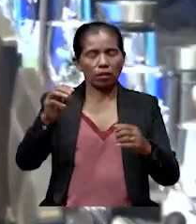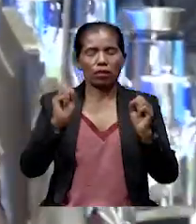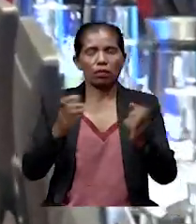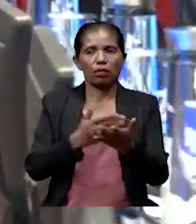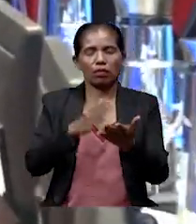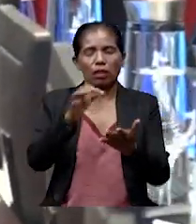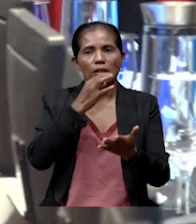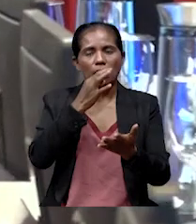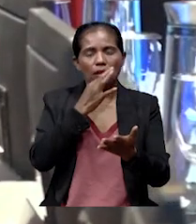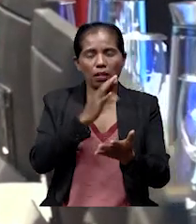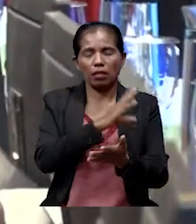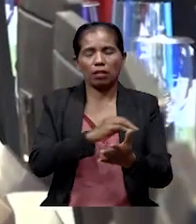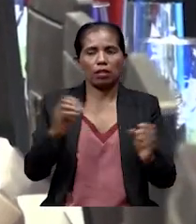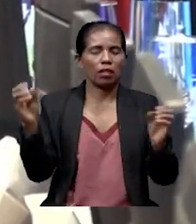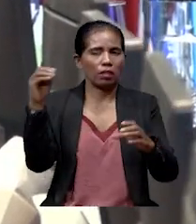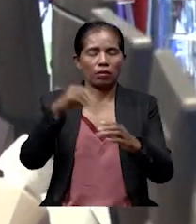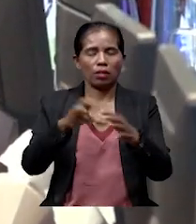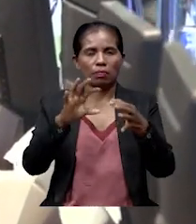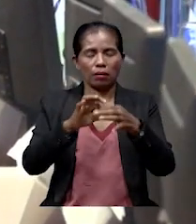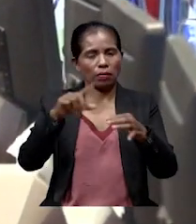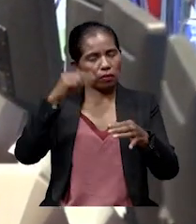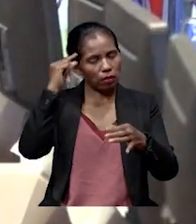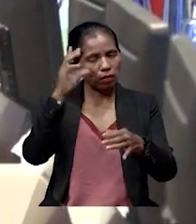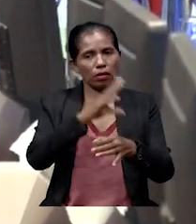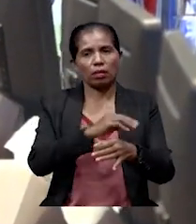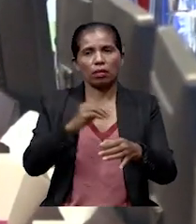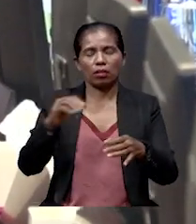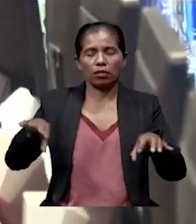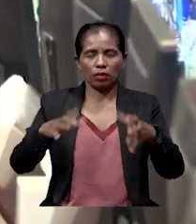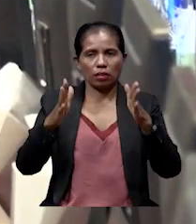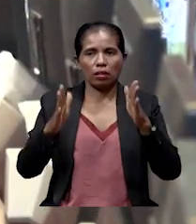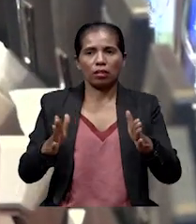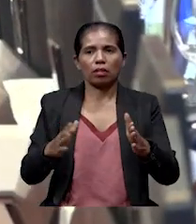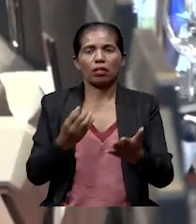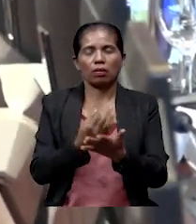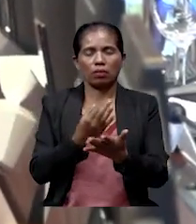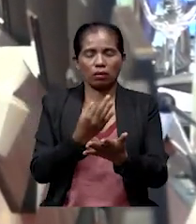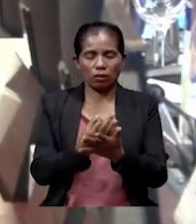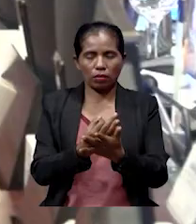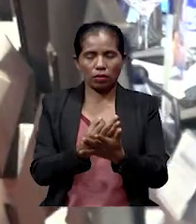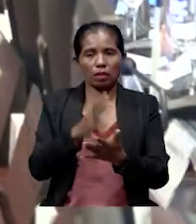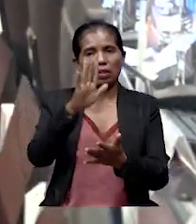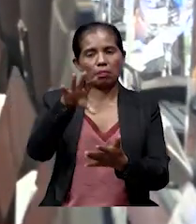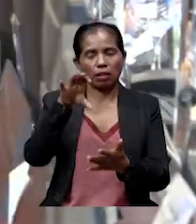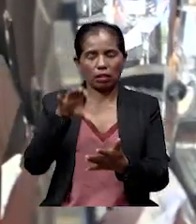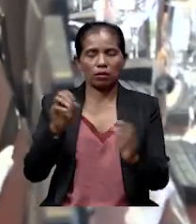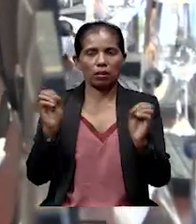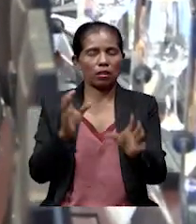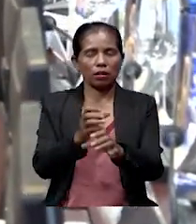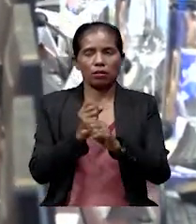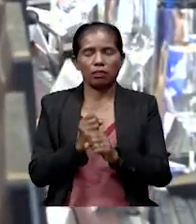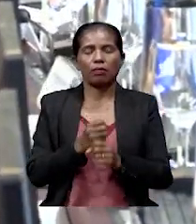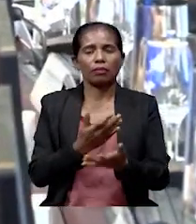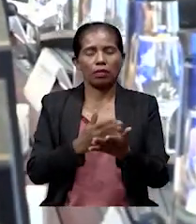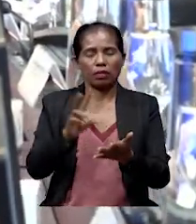cesta básica, nebela inclui membro governo, ex-titular no funcionário Sira nebe salário mensal liu $105. Cesta básica fase da